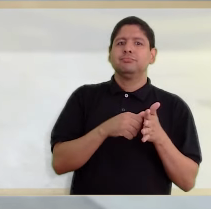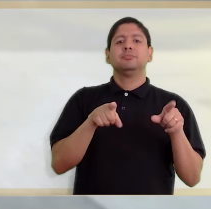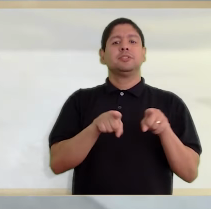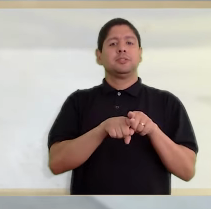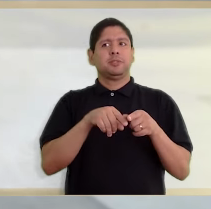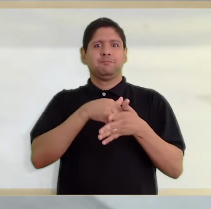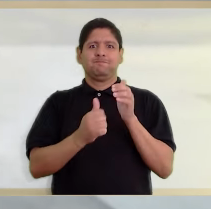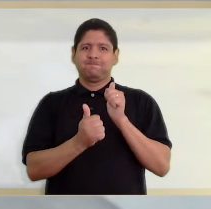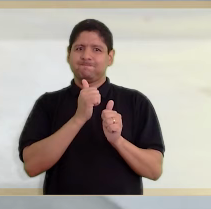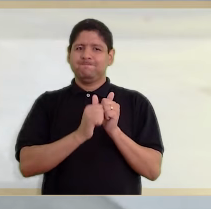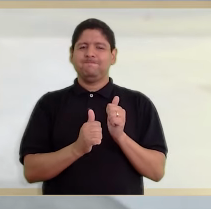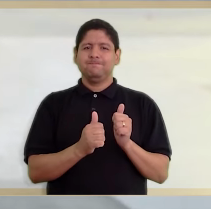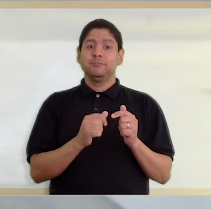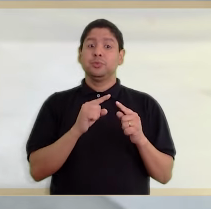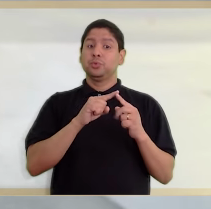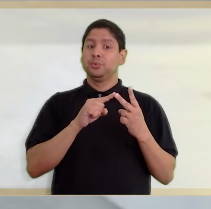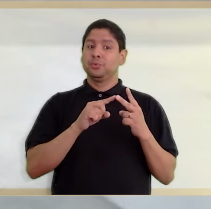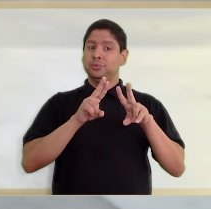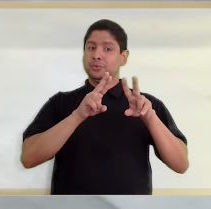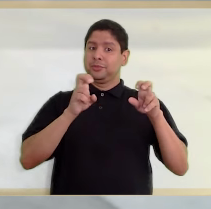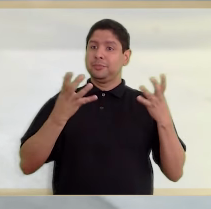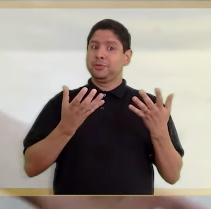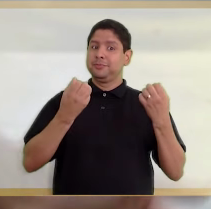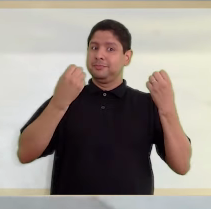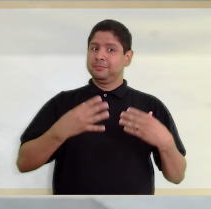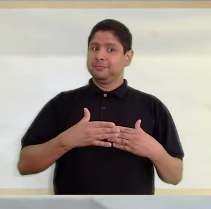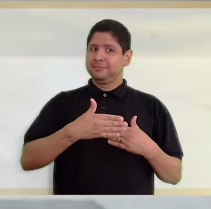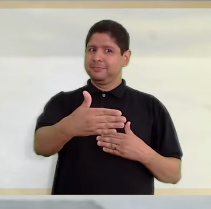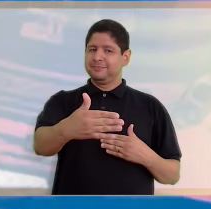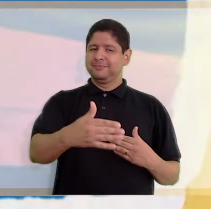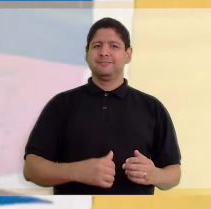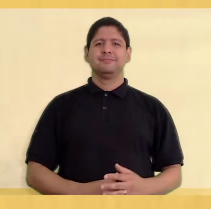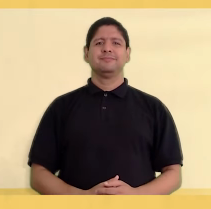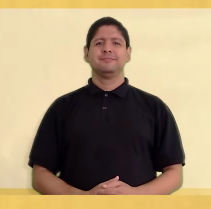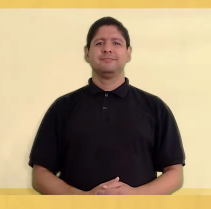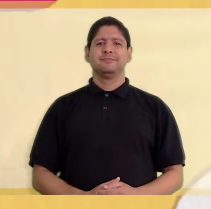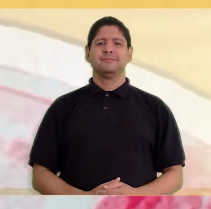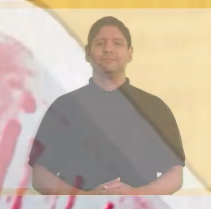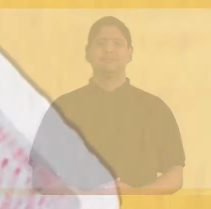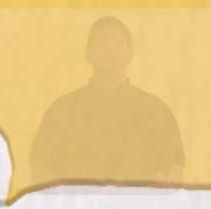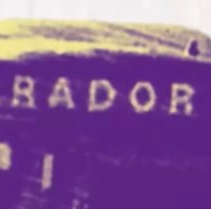futebol. E esses dois temas são assunto do nosso episódio de hoje.